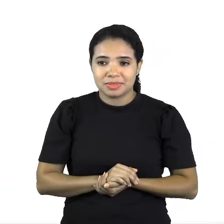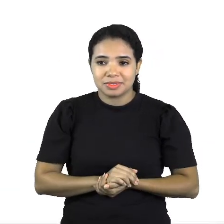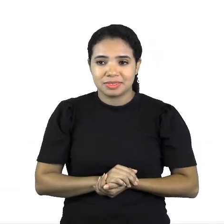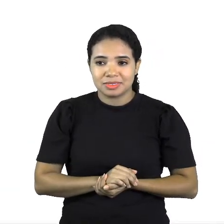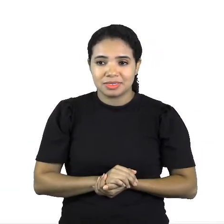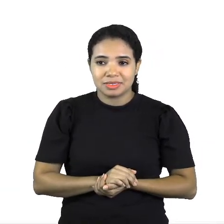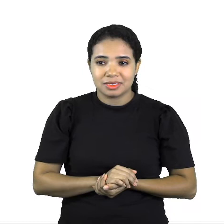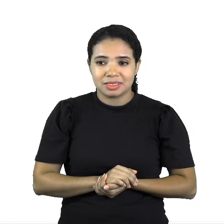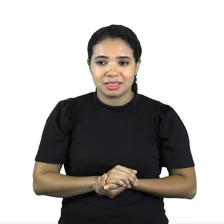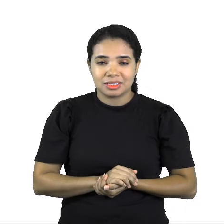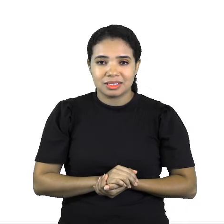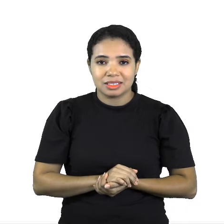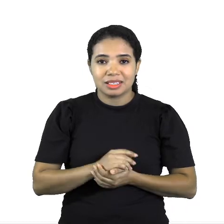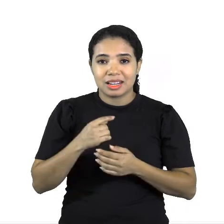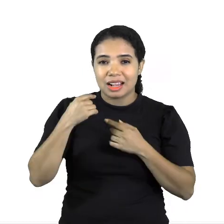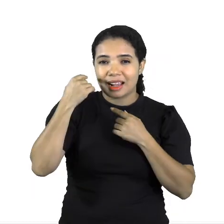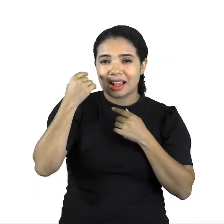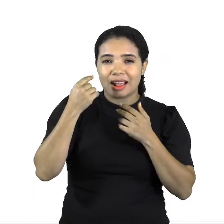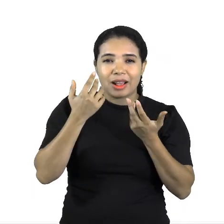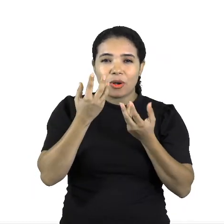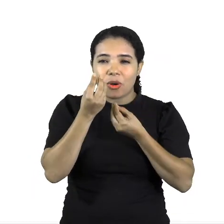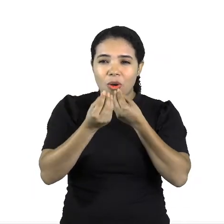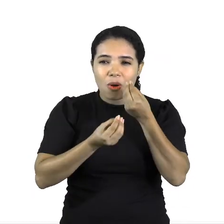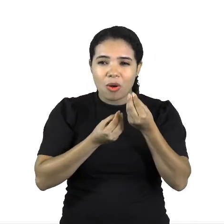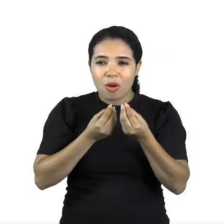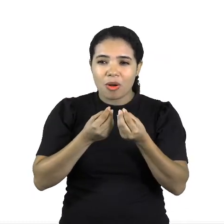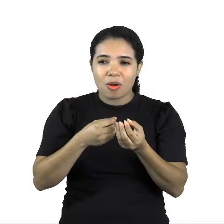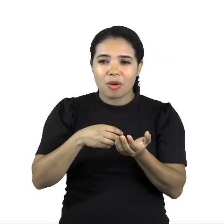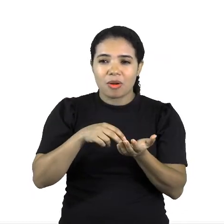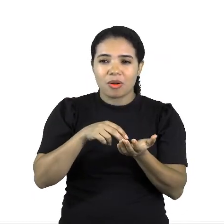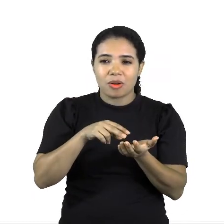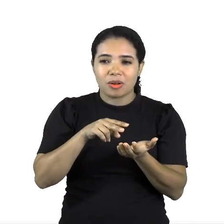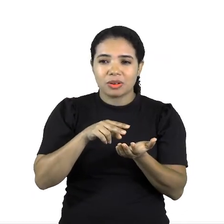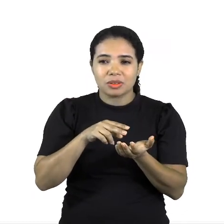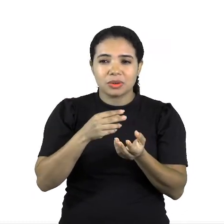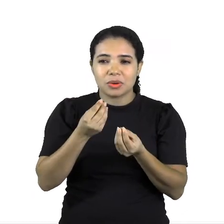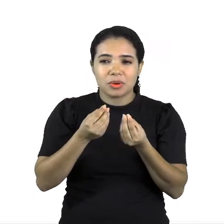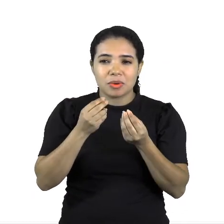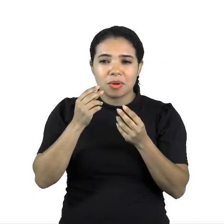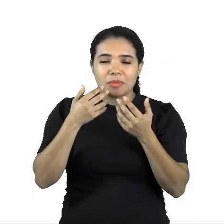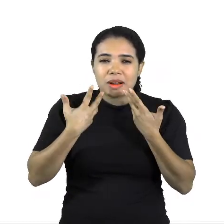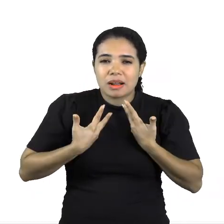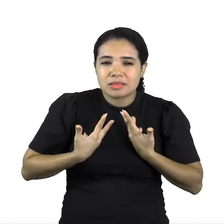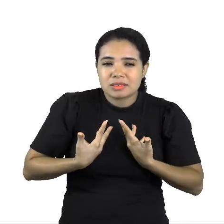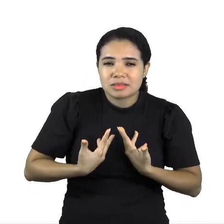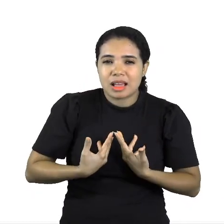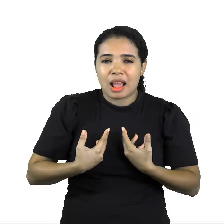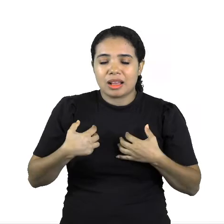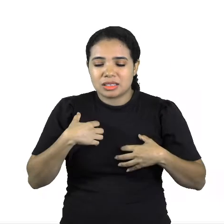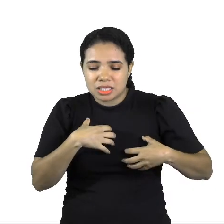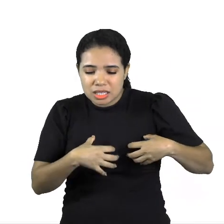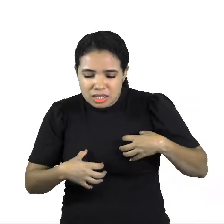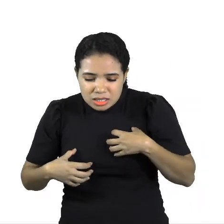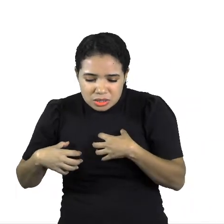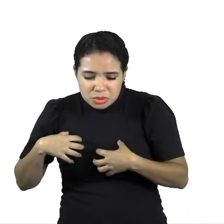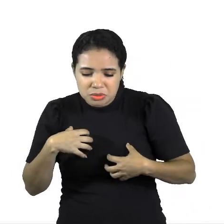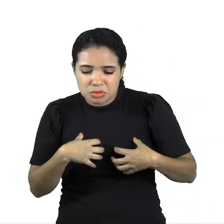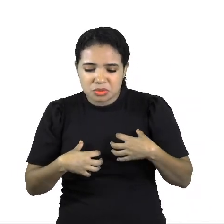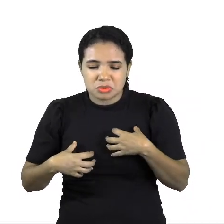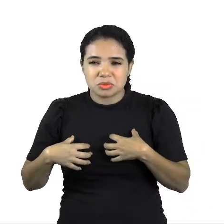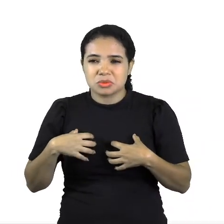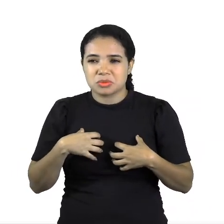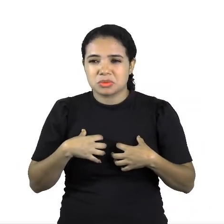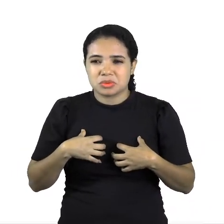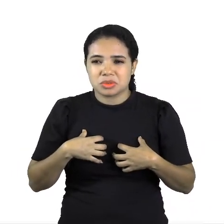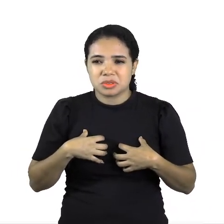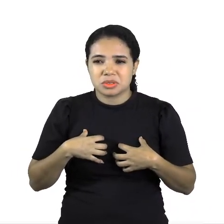as várias faces de Anne, né? Ela se deitar, você vê o rosto expressivo de cansaço, de angústia. Em determinados momentos,